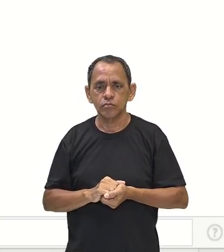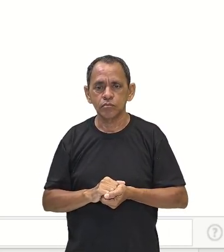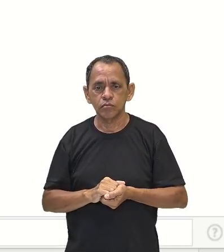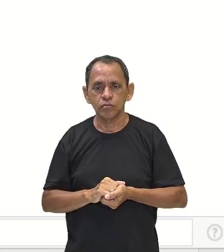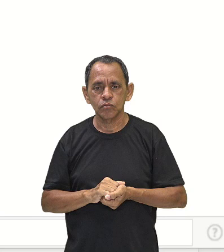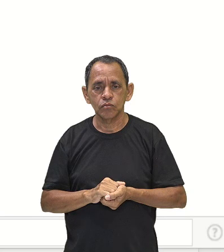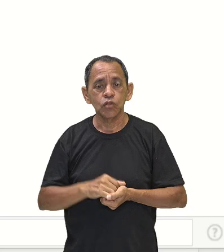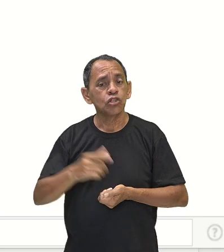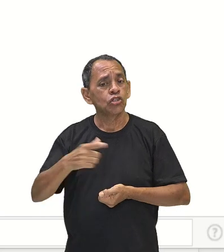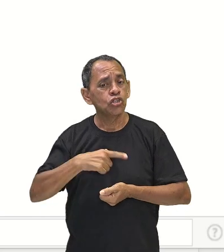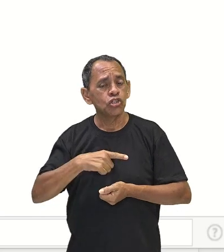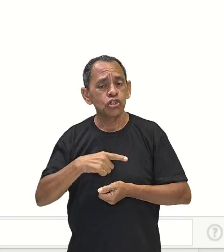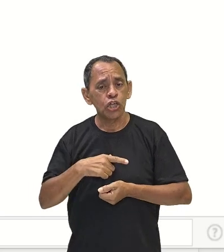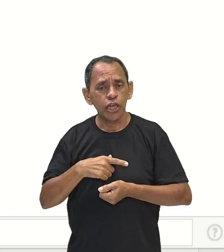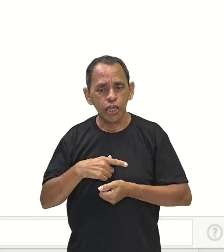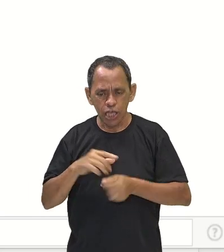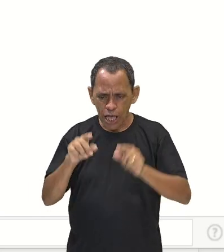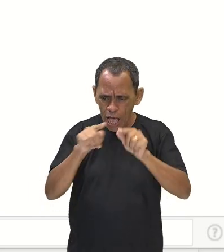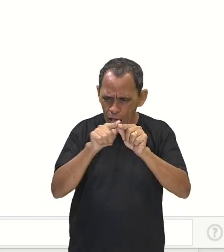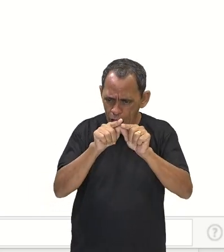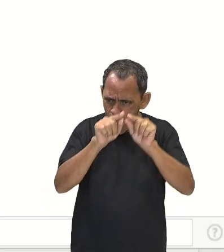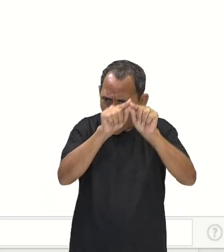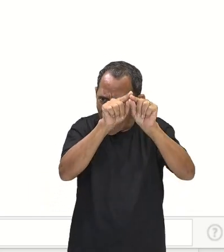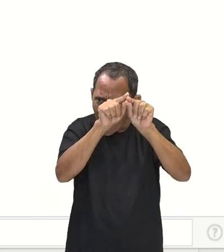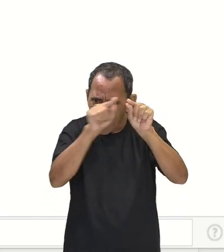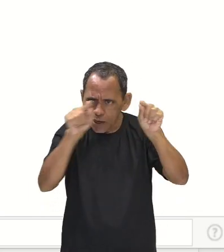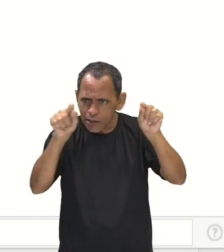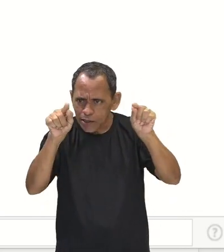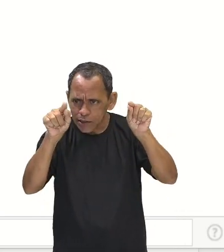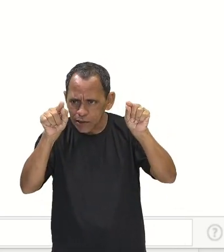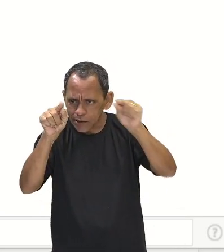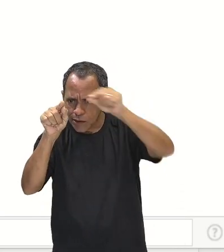saem quantas arestas? Olha só, 1,